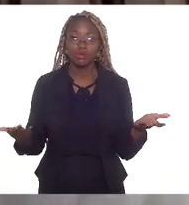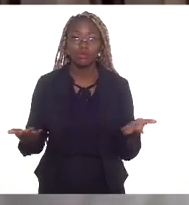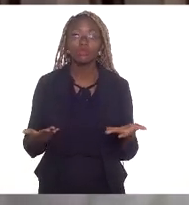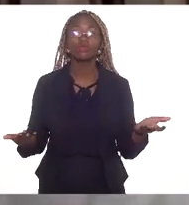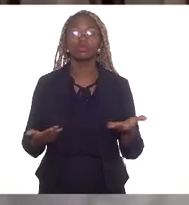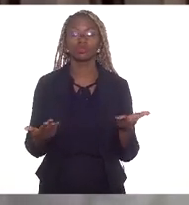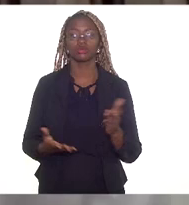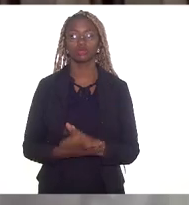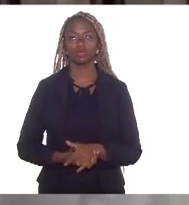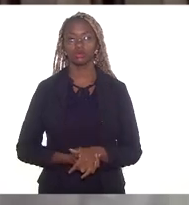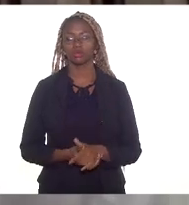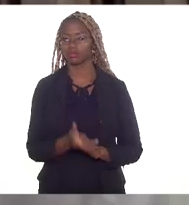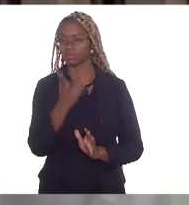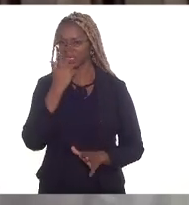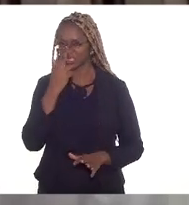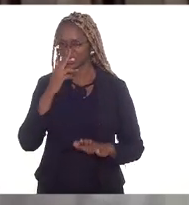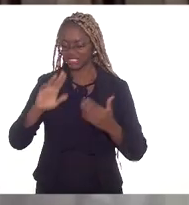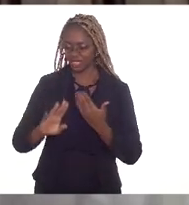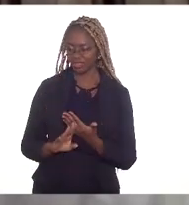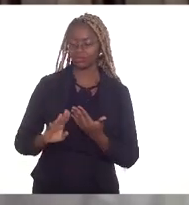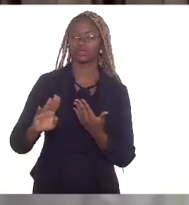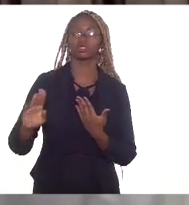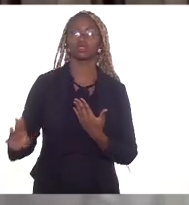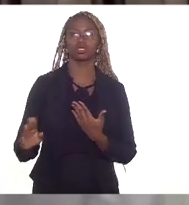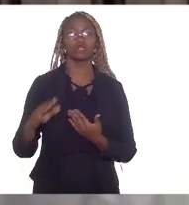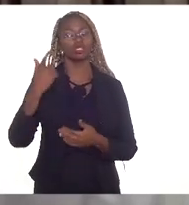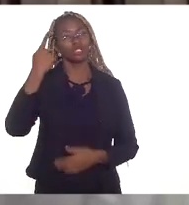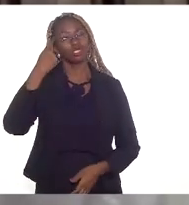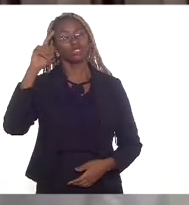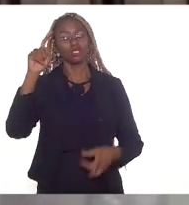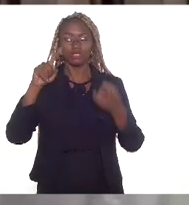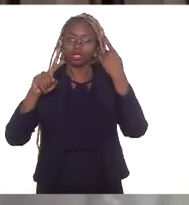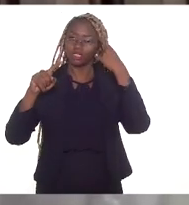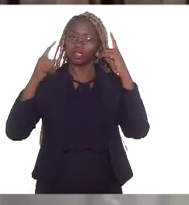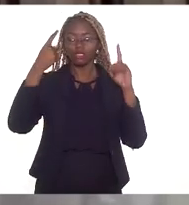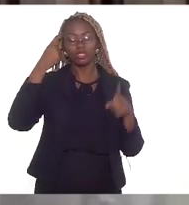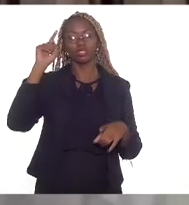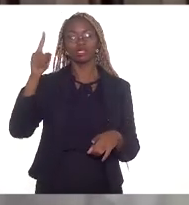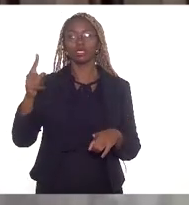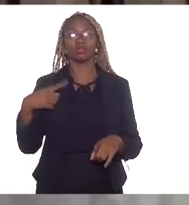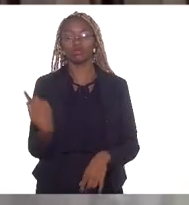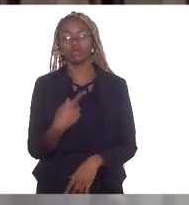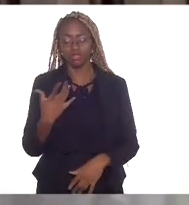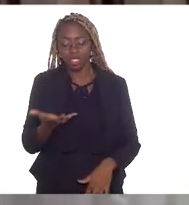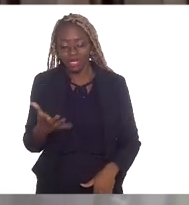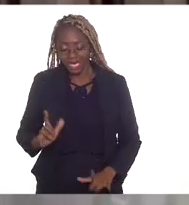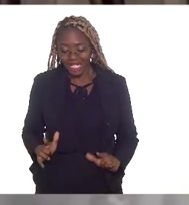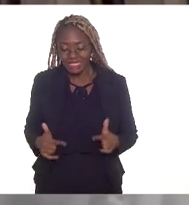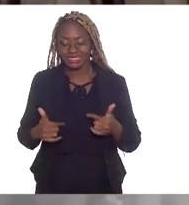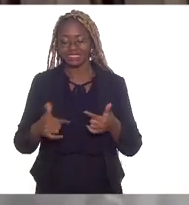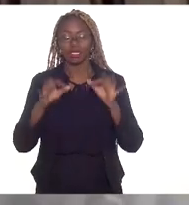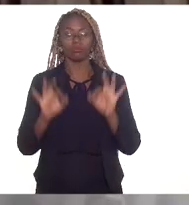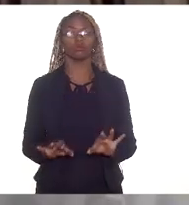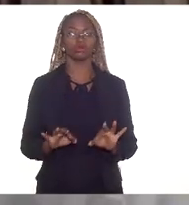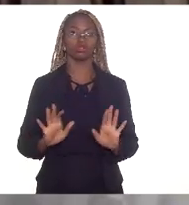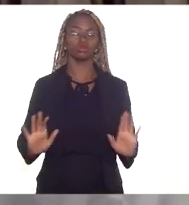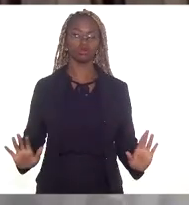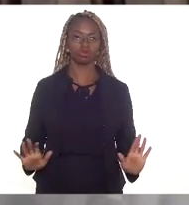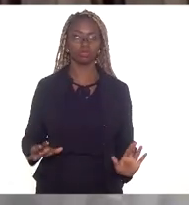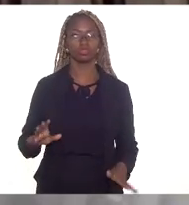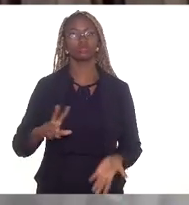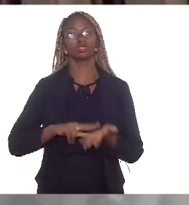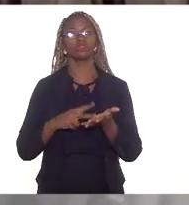muito apartado das ideologias. Hoje ele está calcado no pragmatismo. E o que isso significa? A